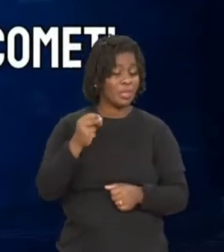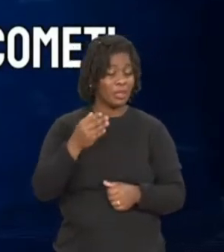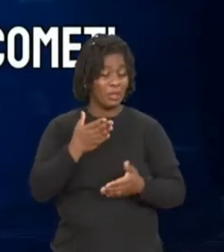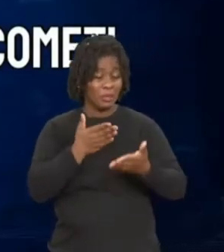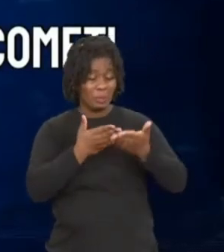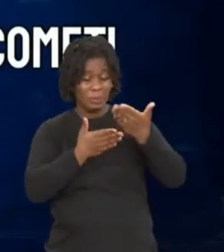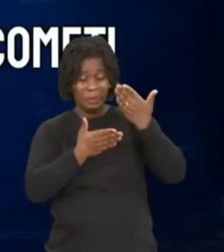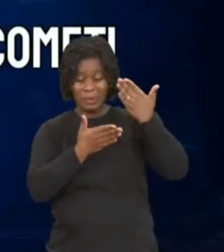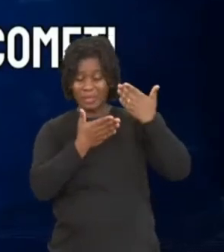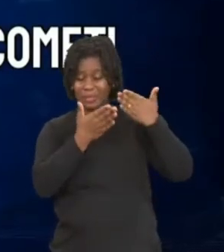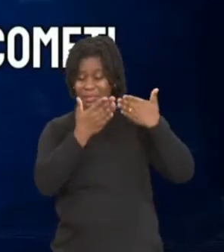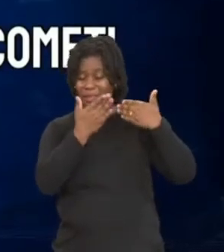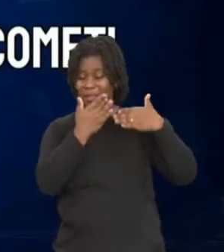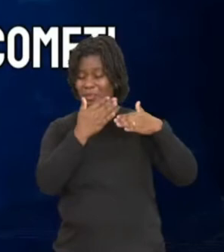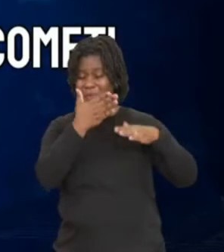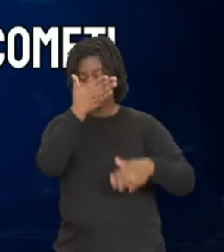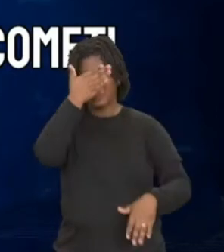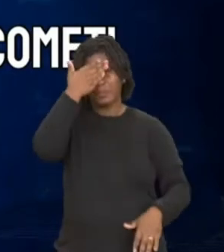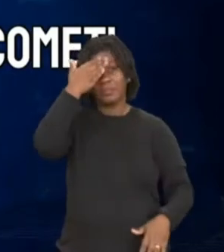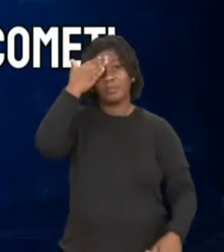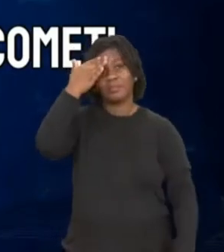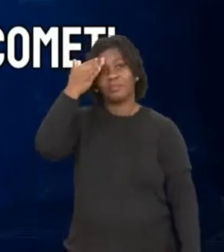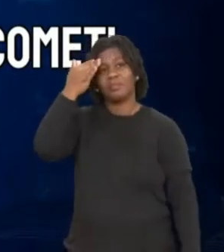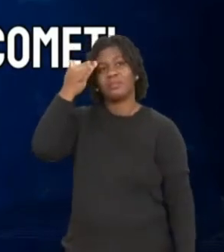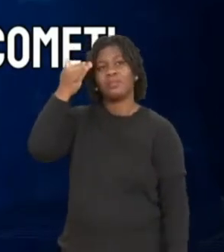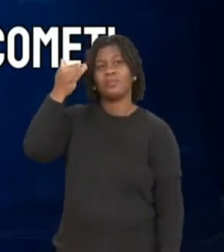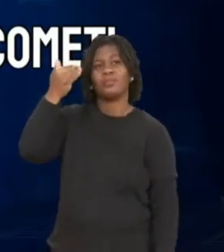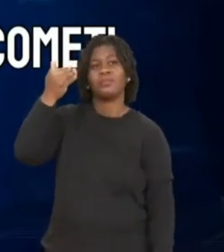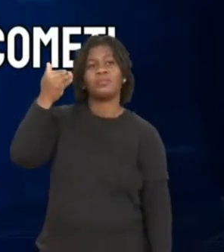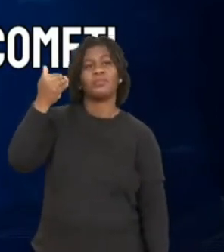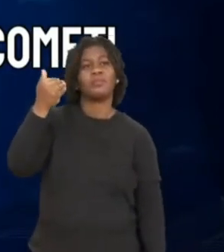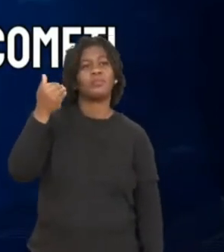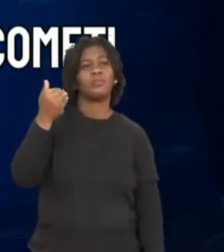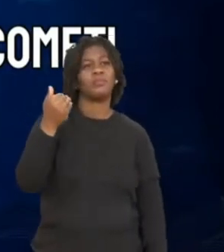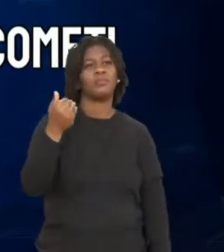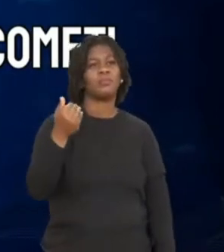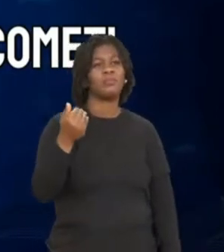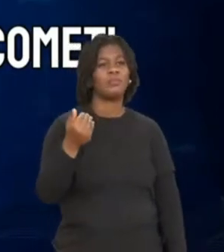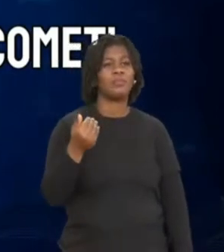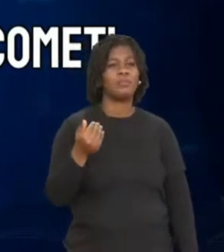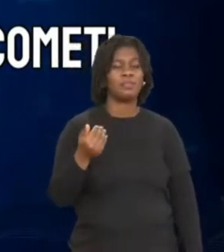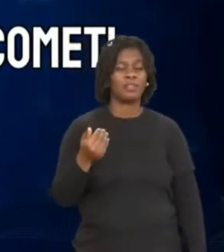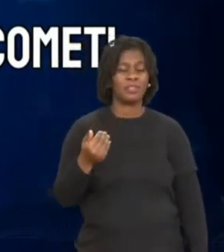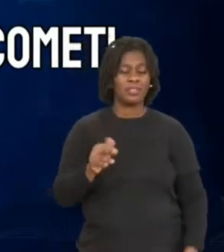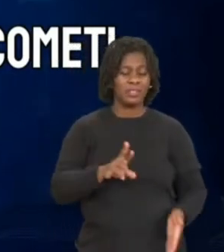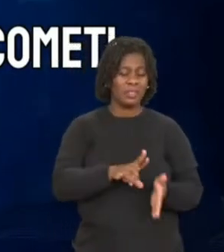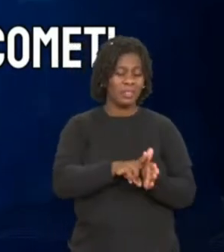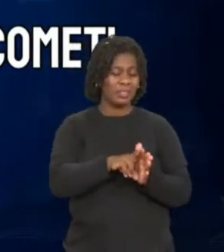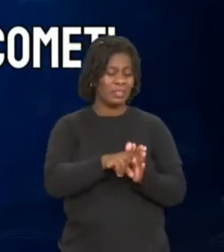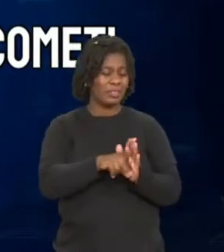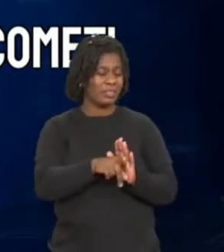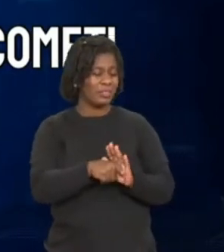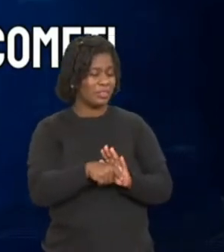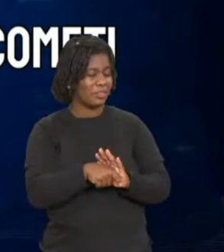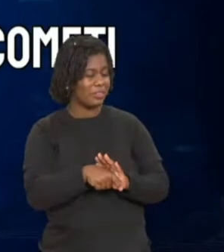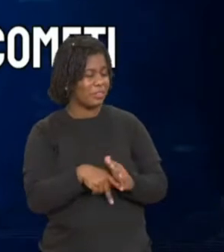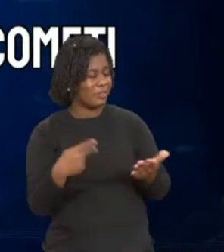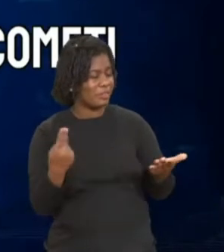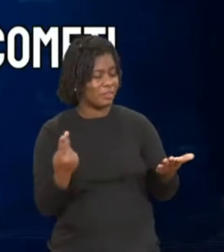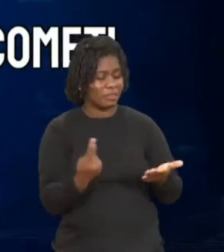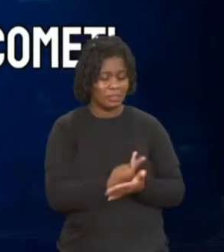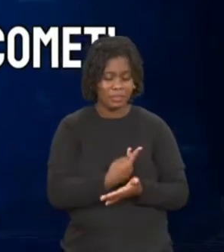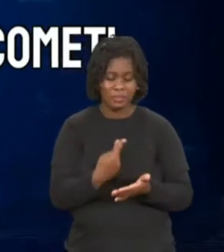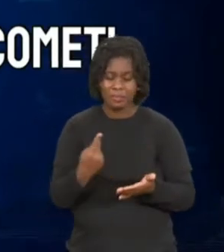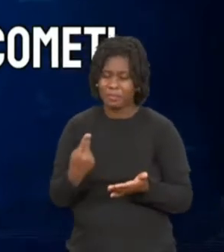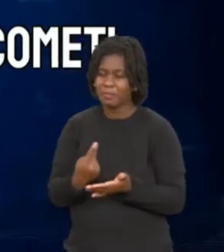E do meu passado me livrar. De todos tantos erros que eu já cometi.